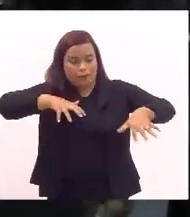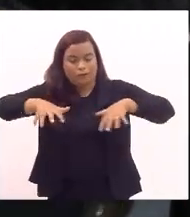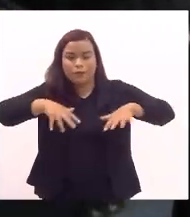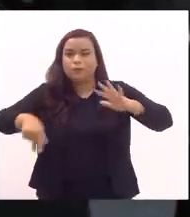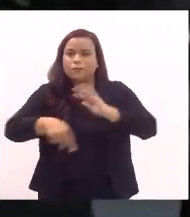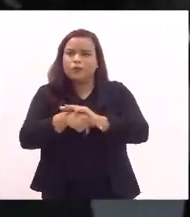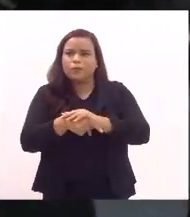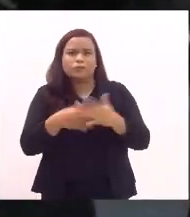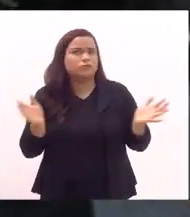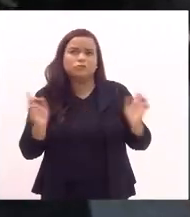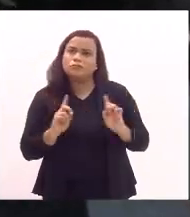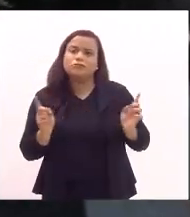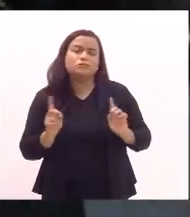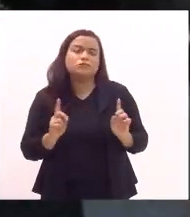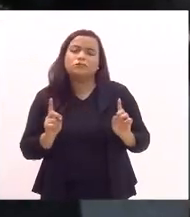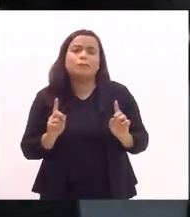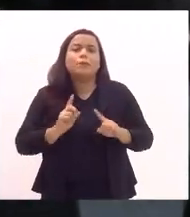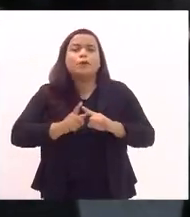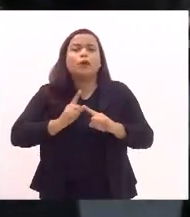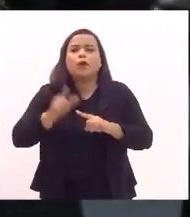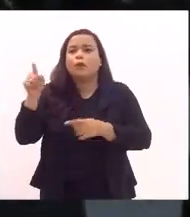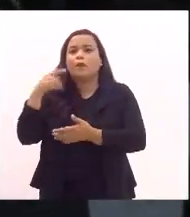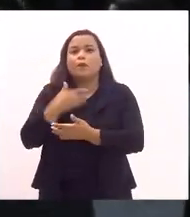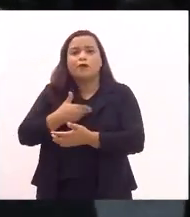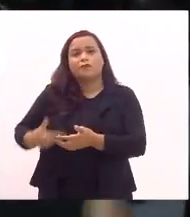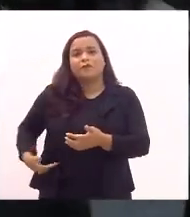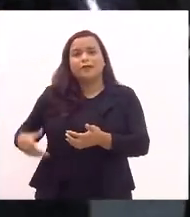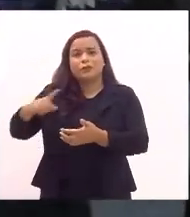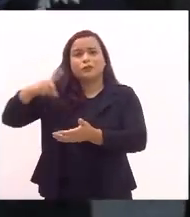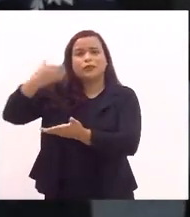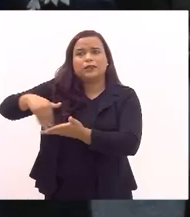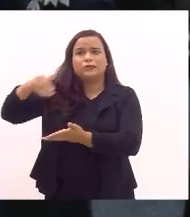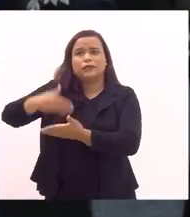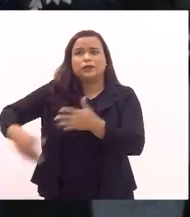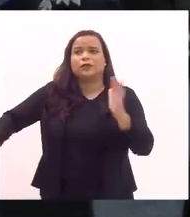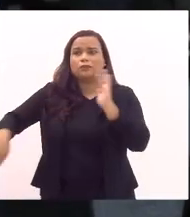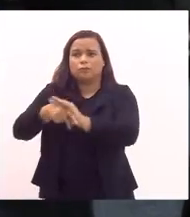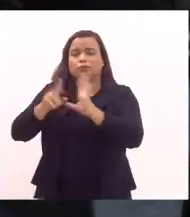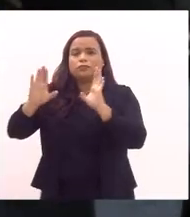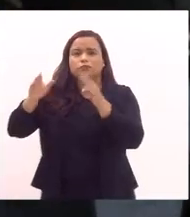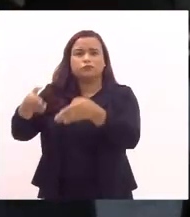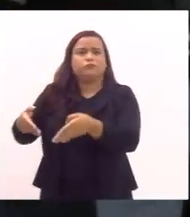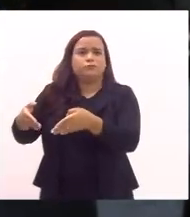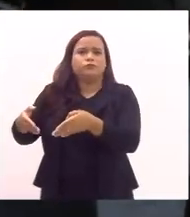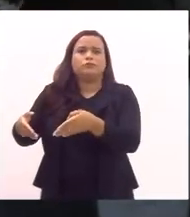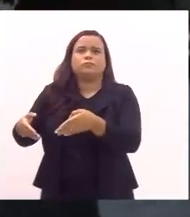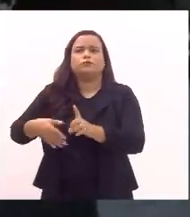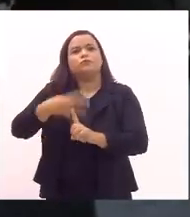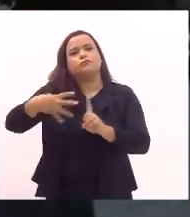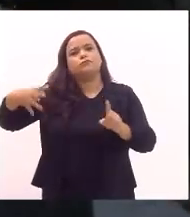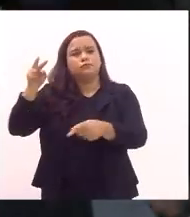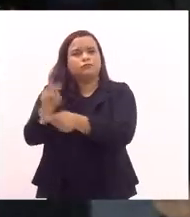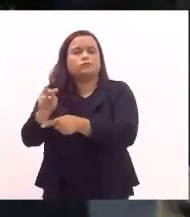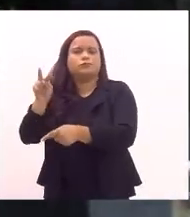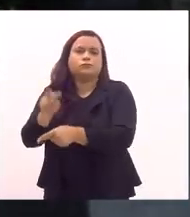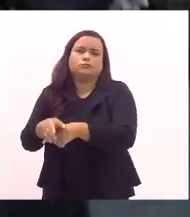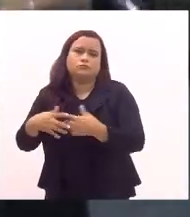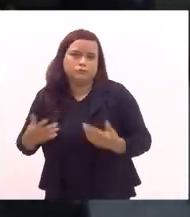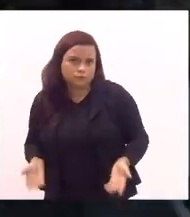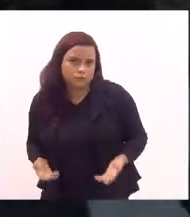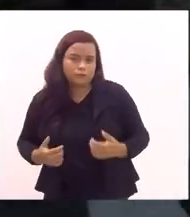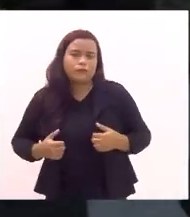que o próprio governo tem uma secretaria que tem uma rubrika de proteção